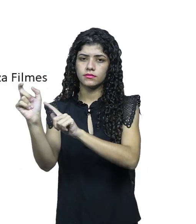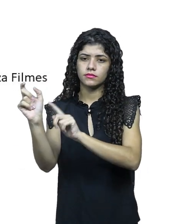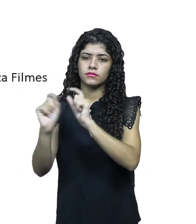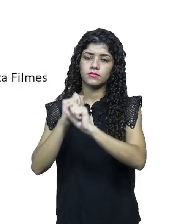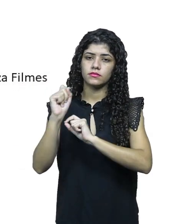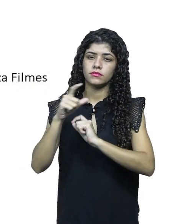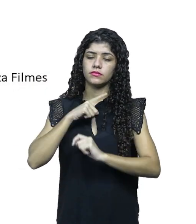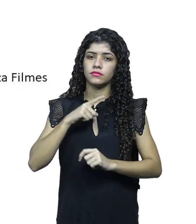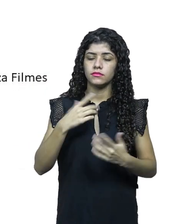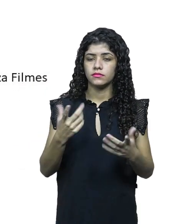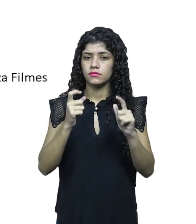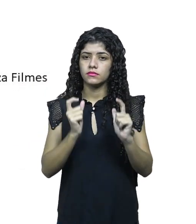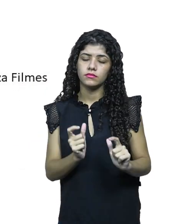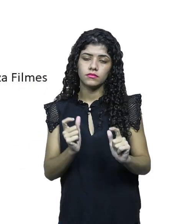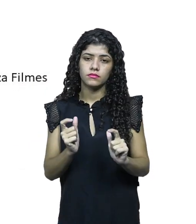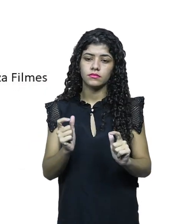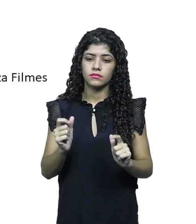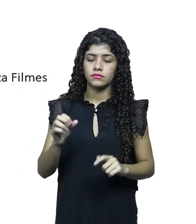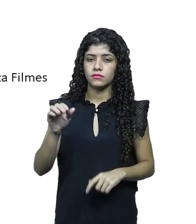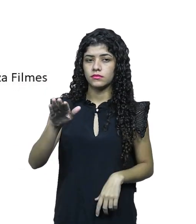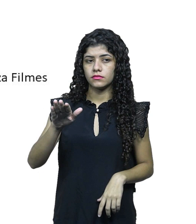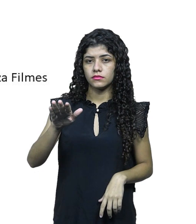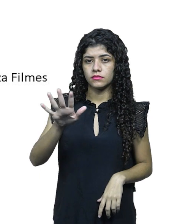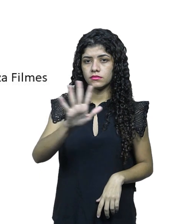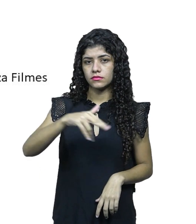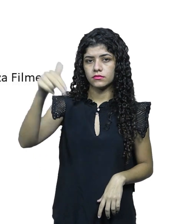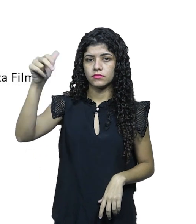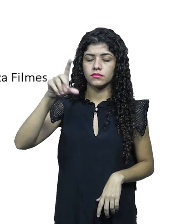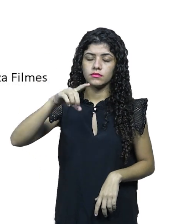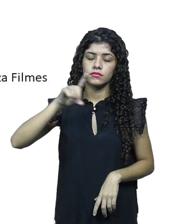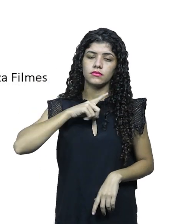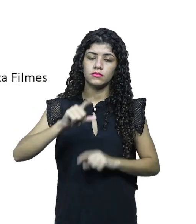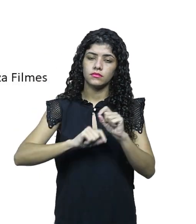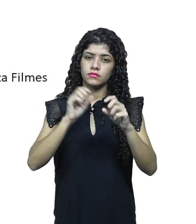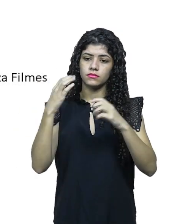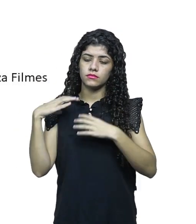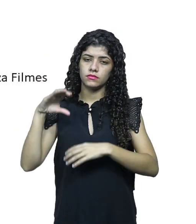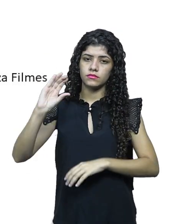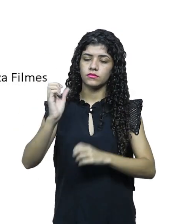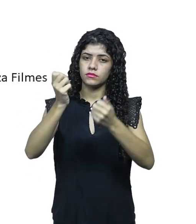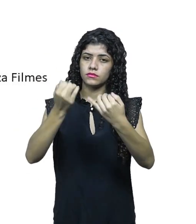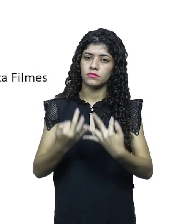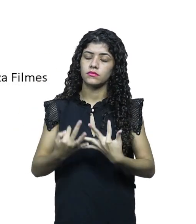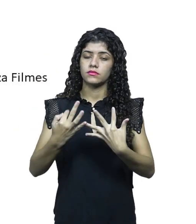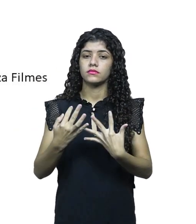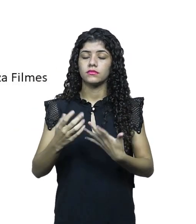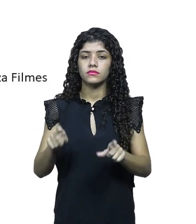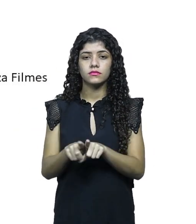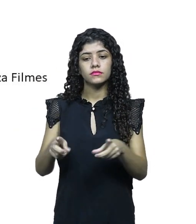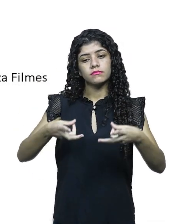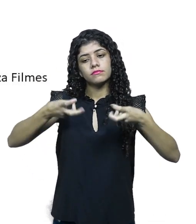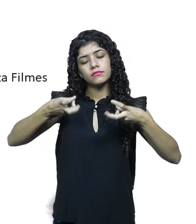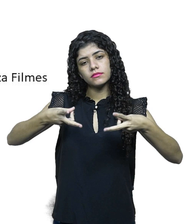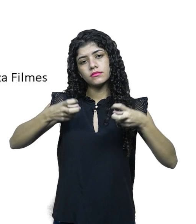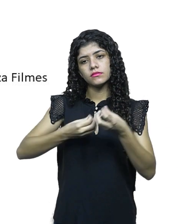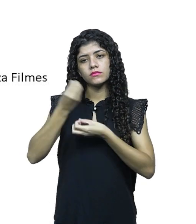escolha das palavras que remetem a algum lugar no Nordeste que, de certa forma, compartilha de uma cultura